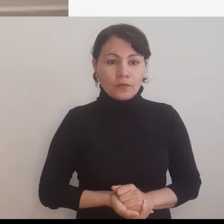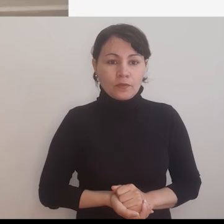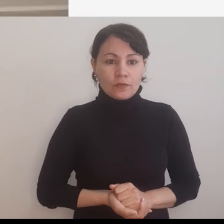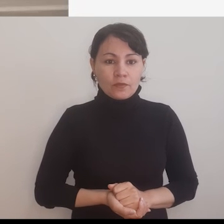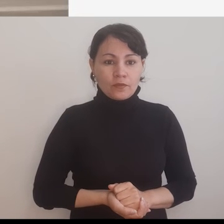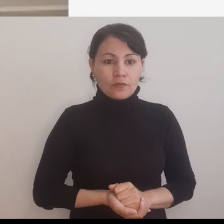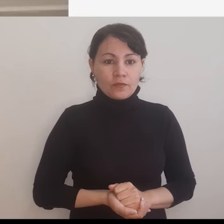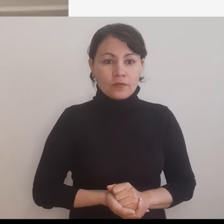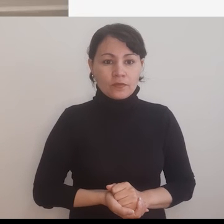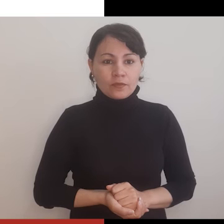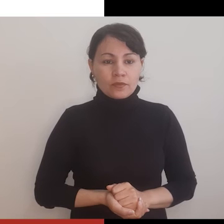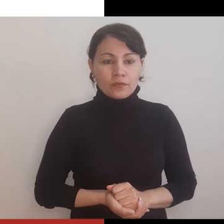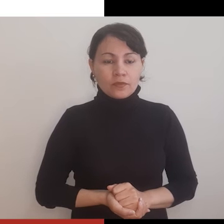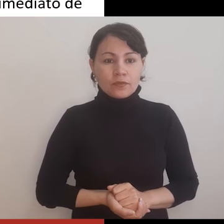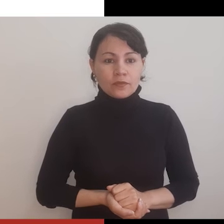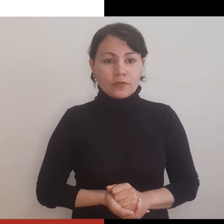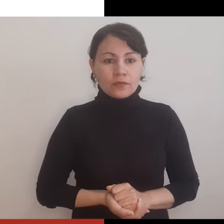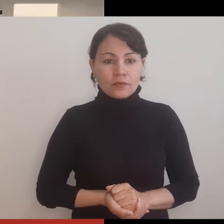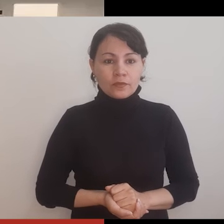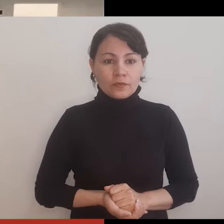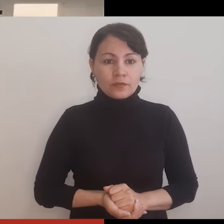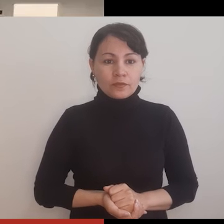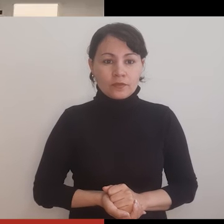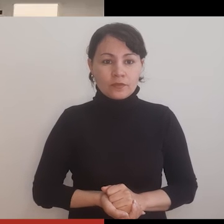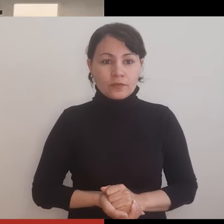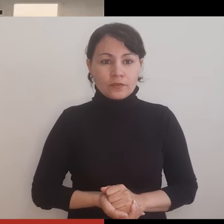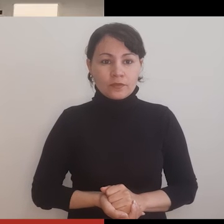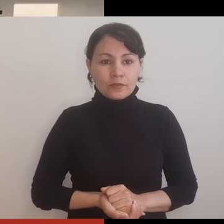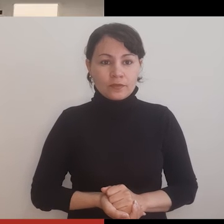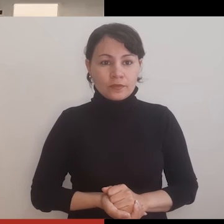Beleza.